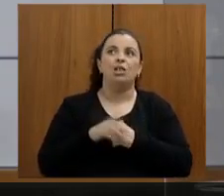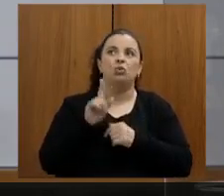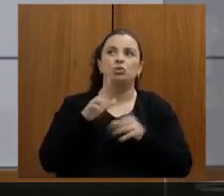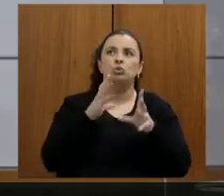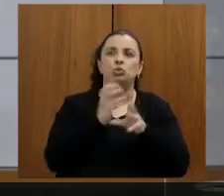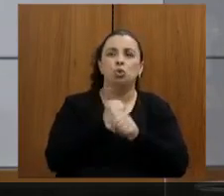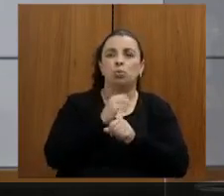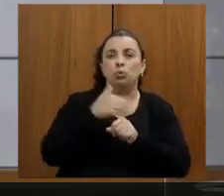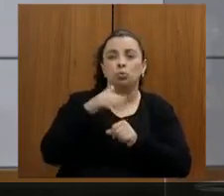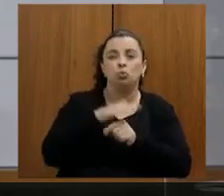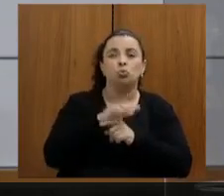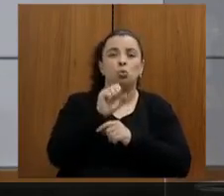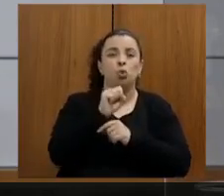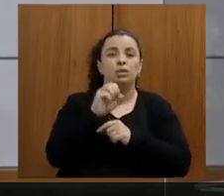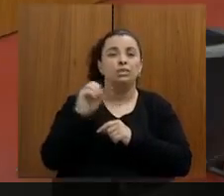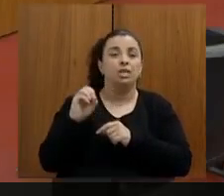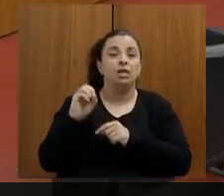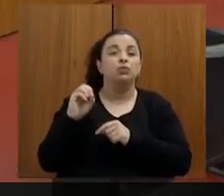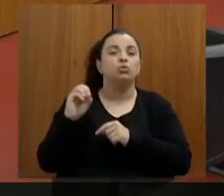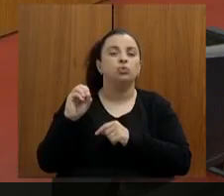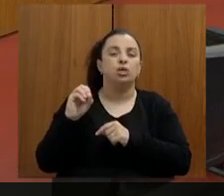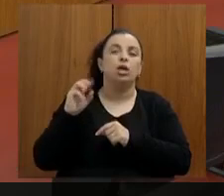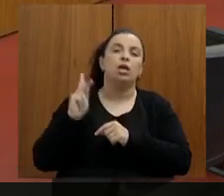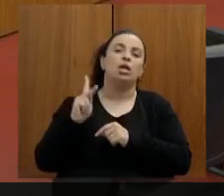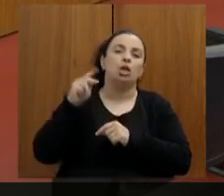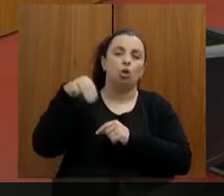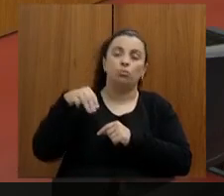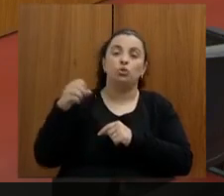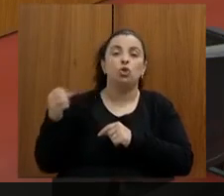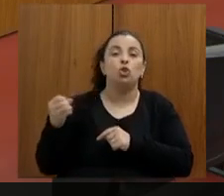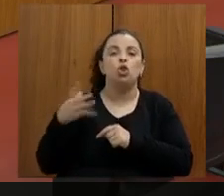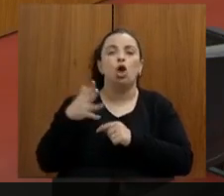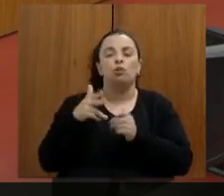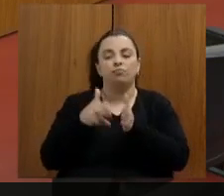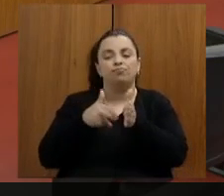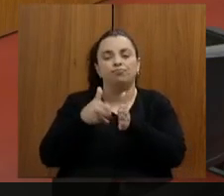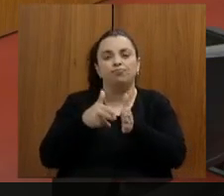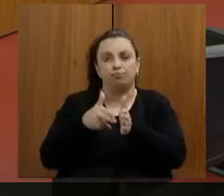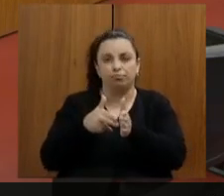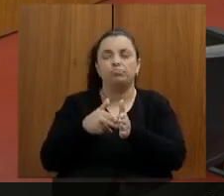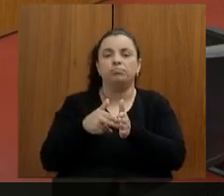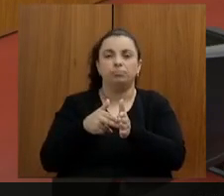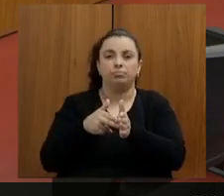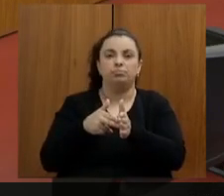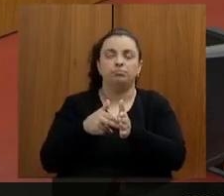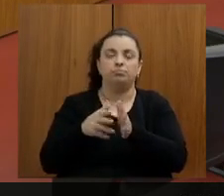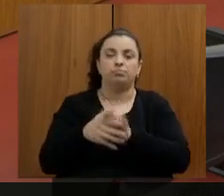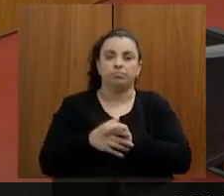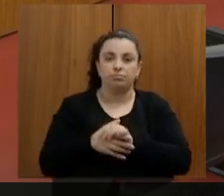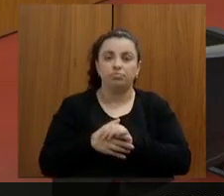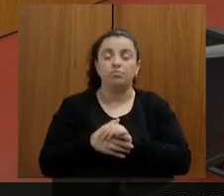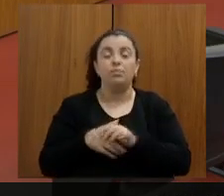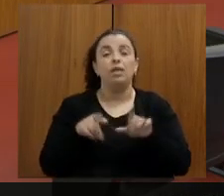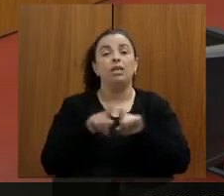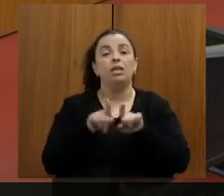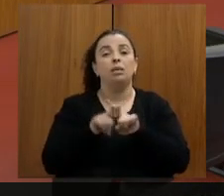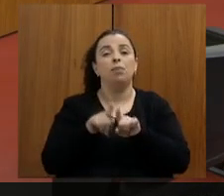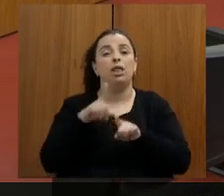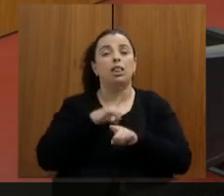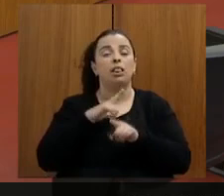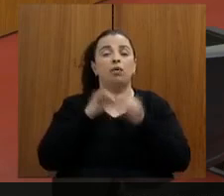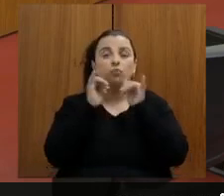km de novos trechos Ferroviários do Estado de Minas Gerais nós temos um anúncio anterior de autorização também